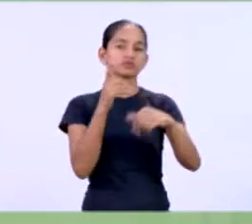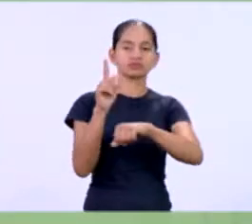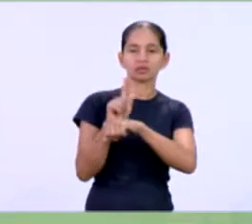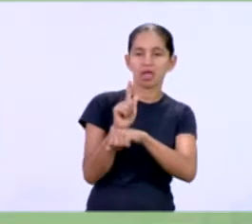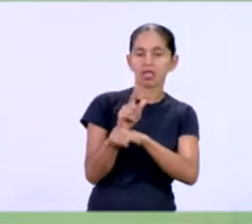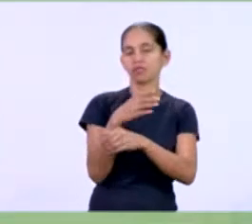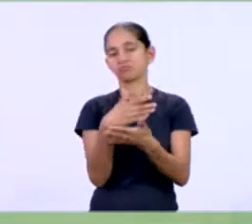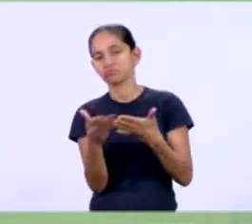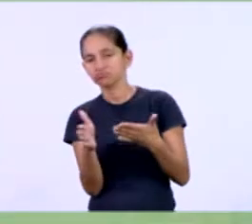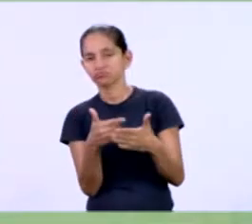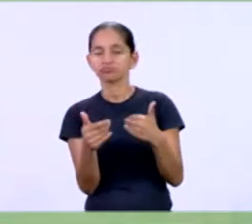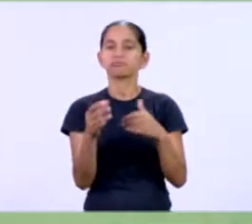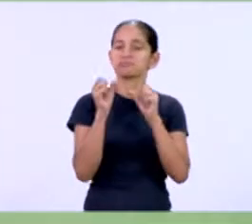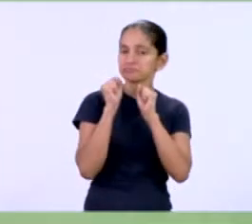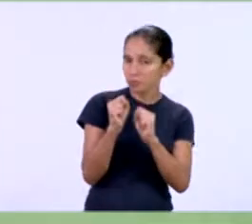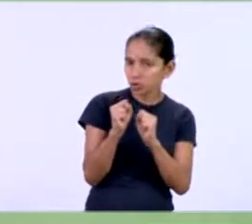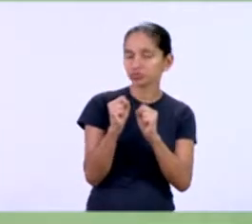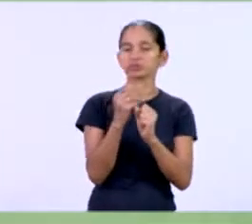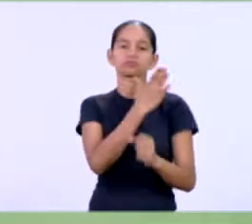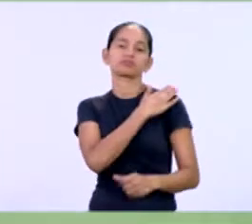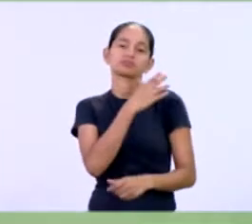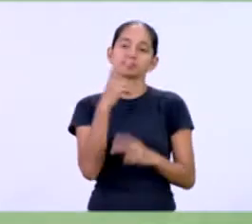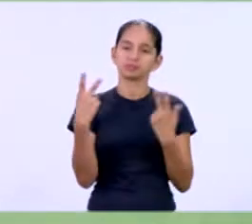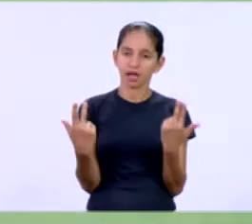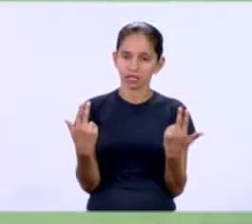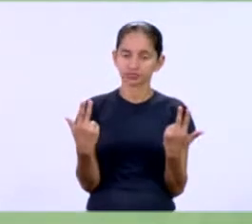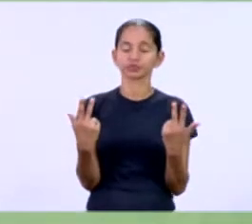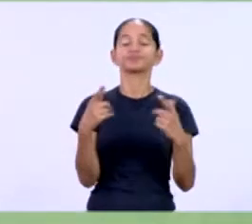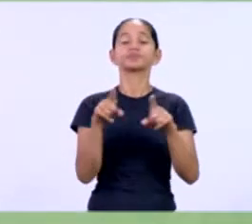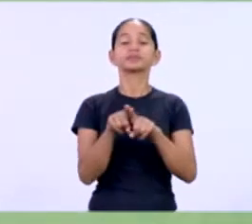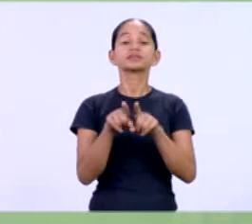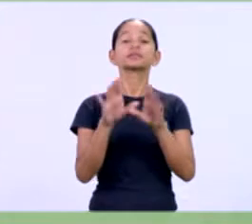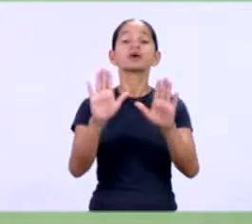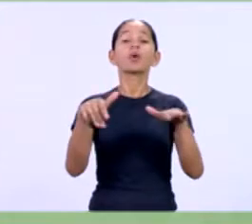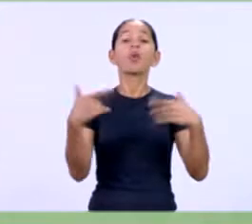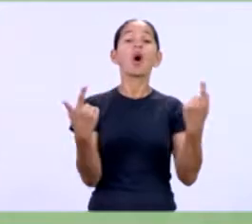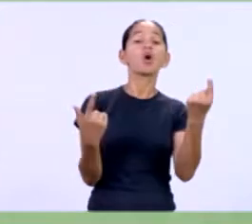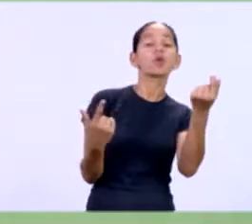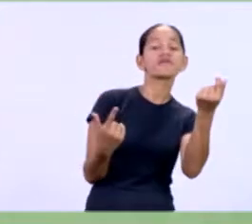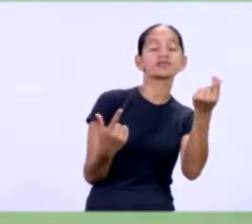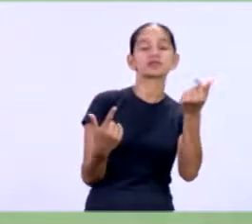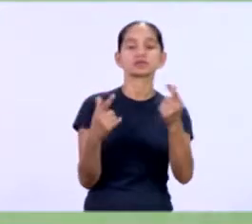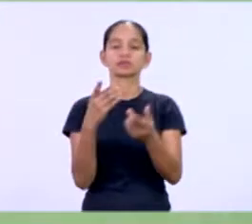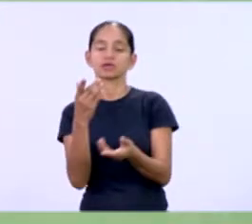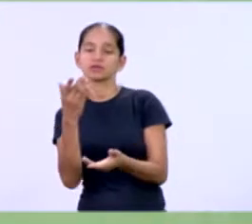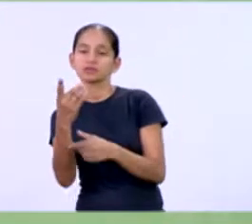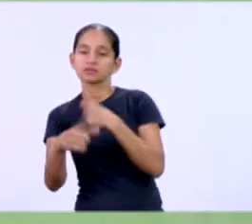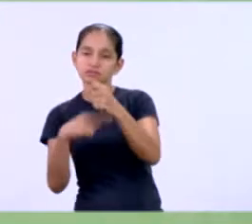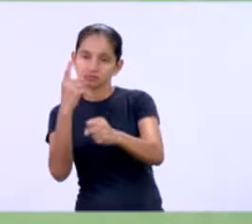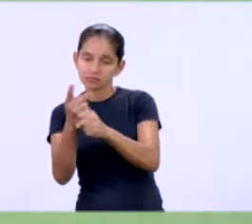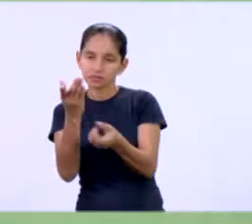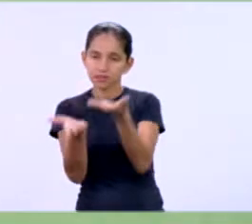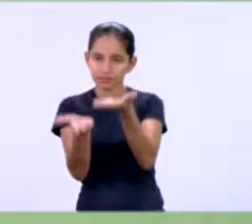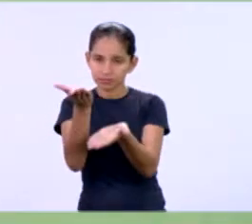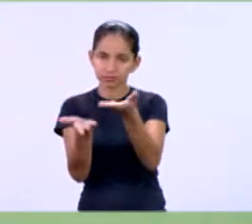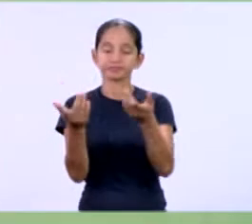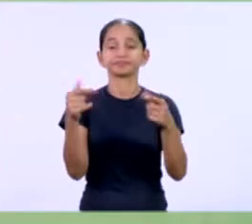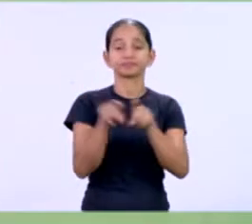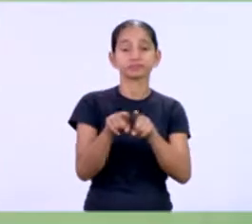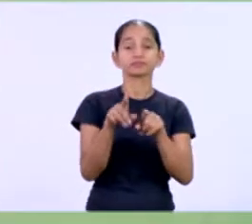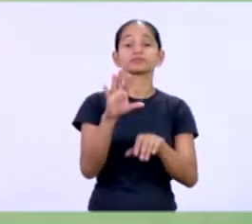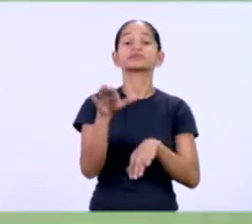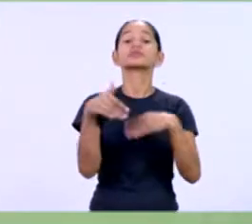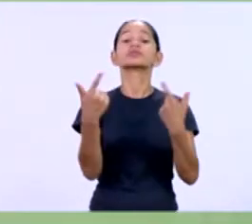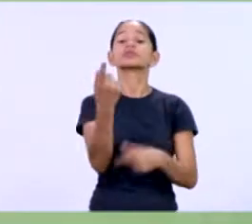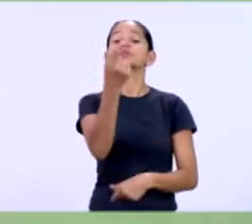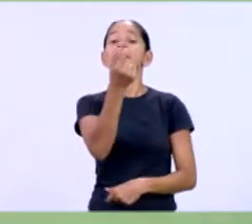financeiro. Também vamos abordar os conceitos de finança e orçamento. Abordaremos também um pouco o conceito de